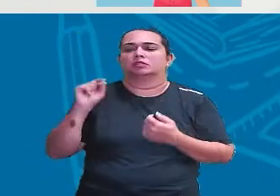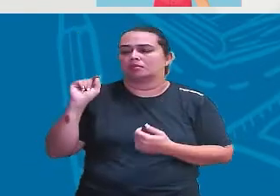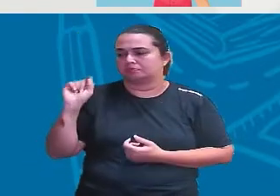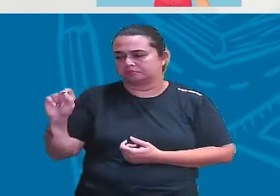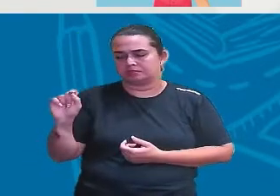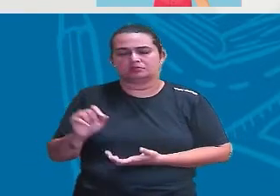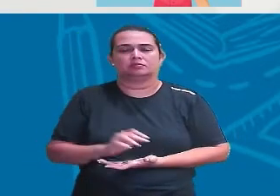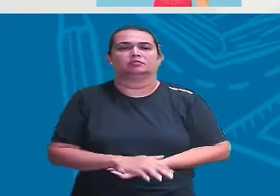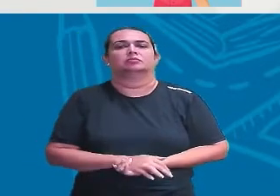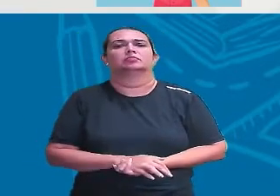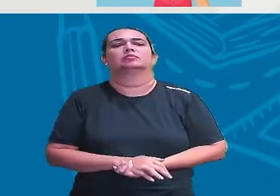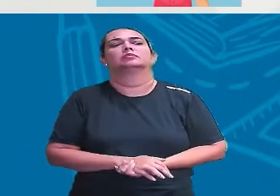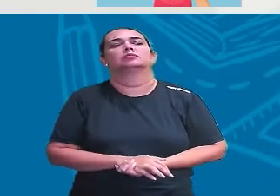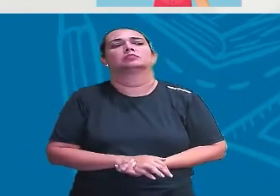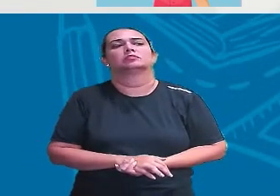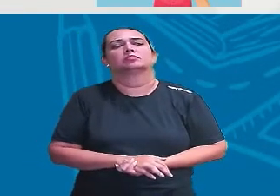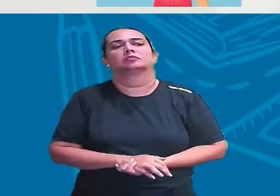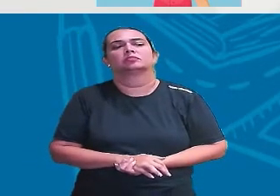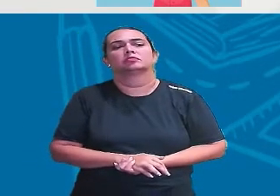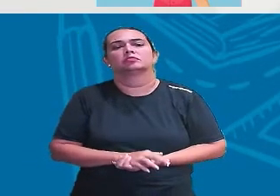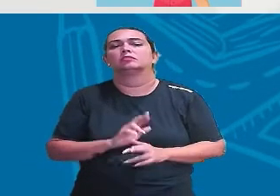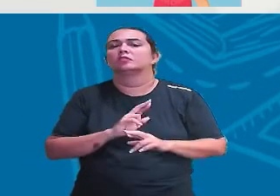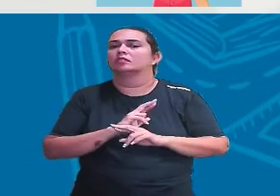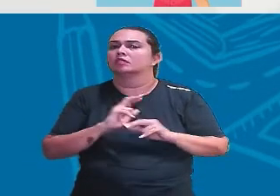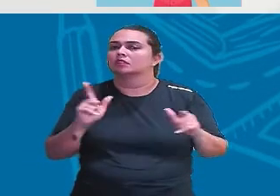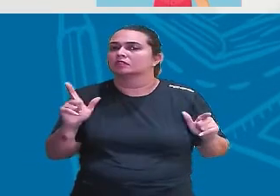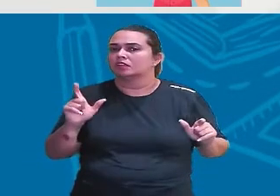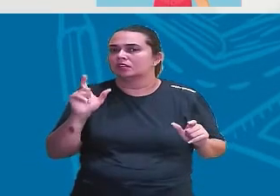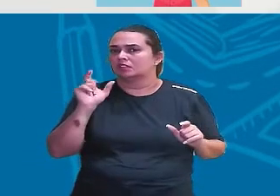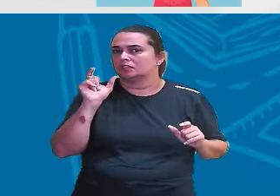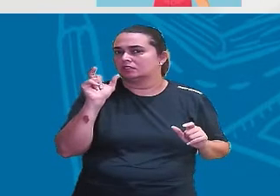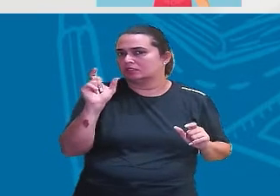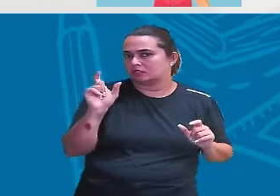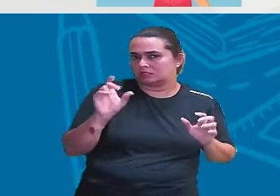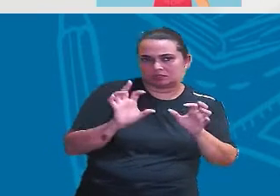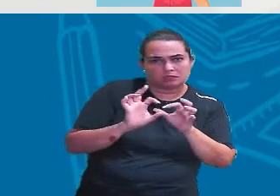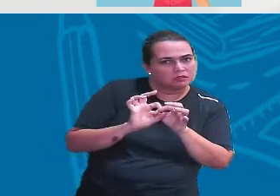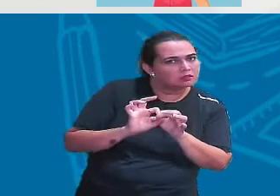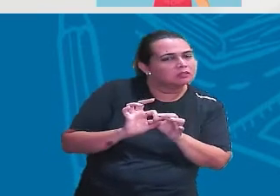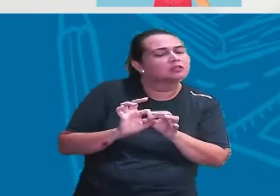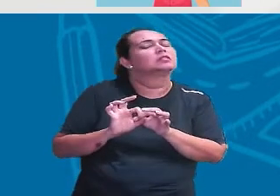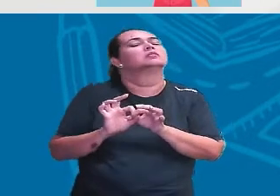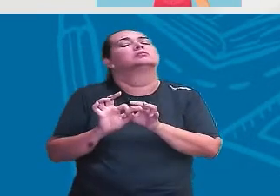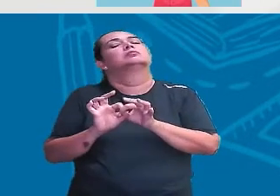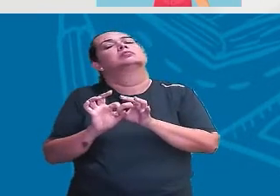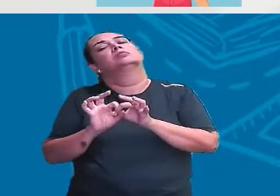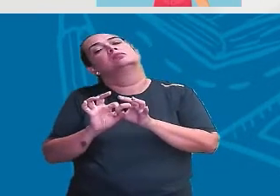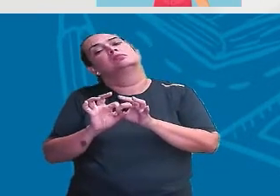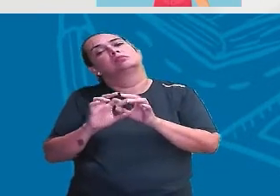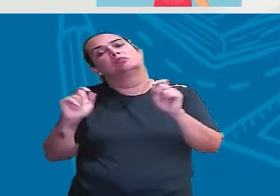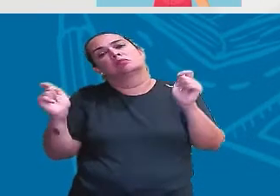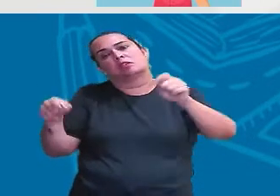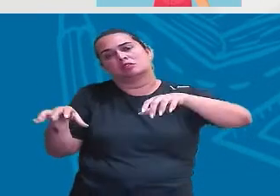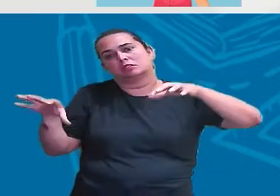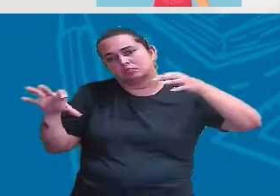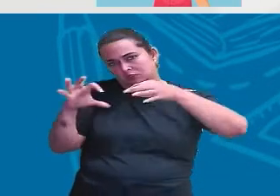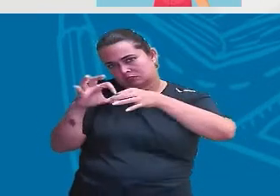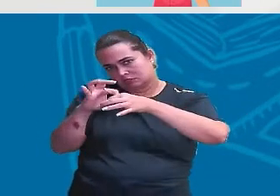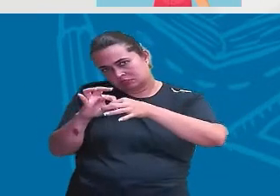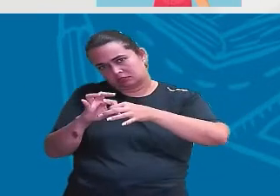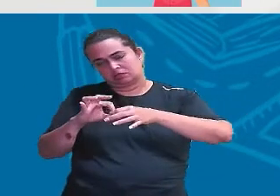oração. Certo, gente? Diferente das conjunções, que as conjunções ela tem a ideia de ligar. É por isso que